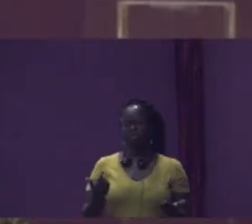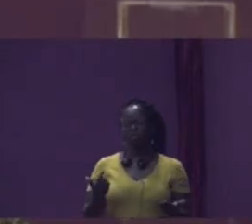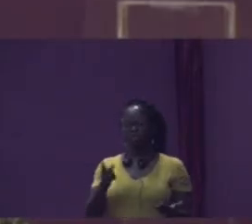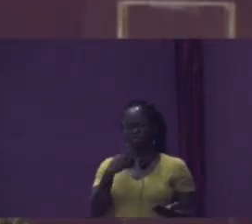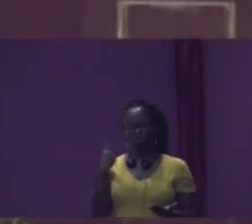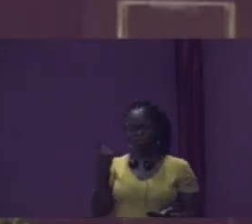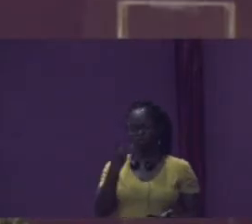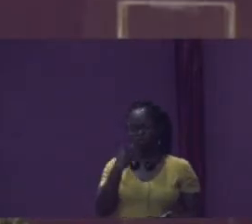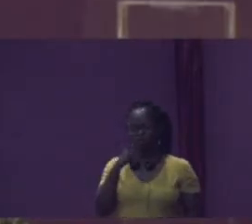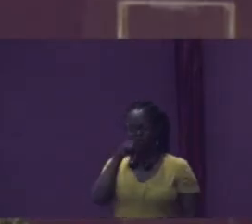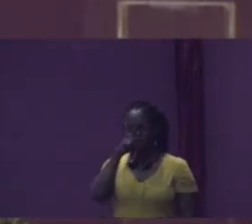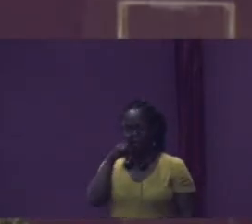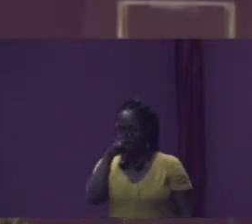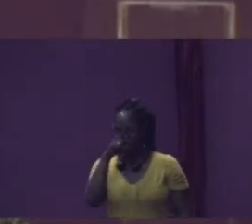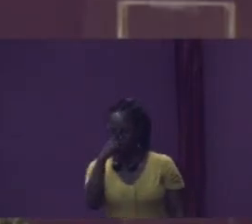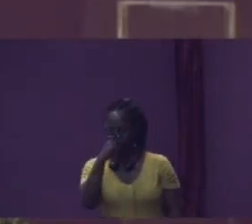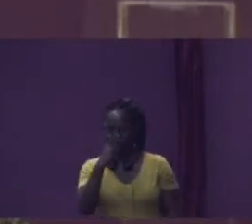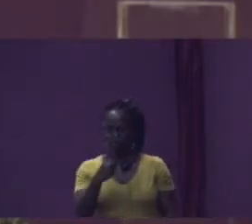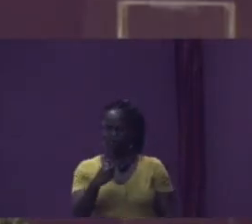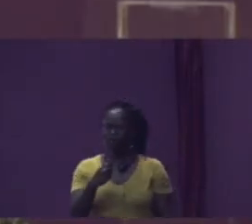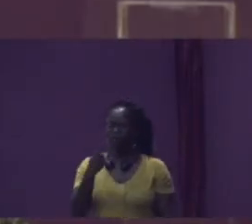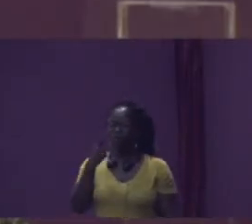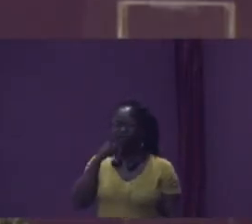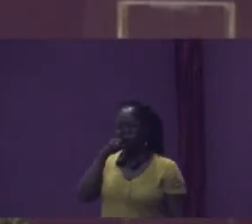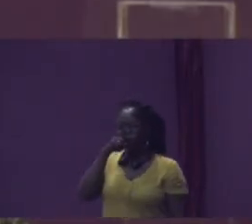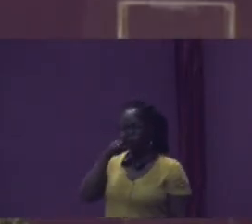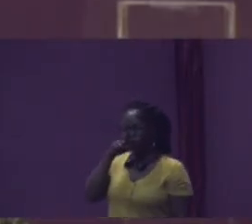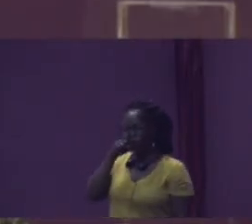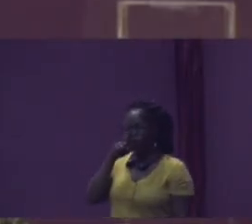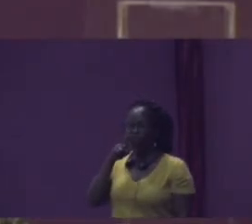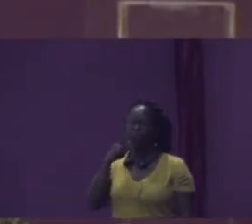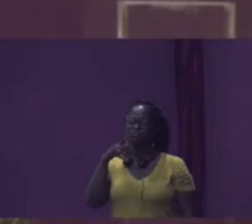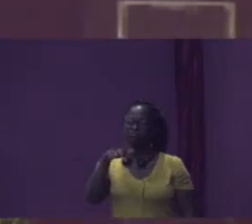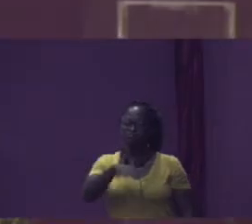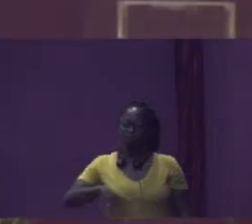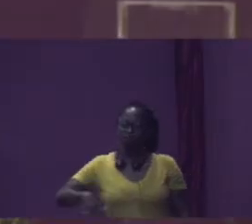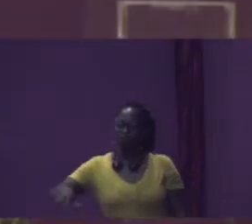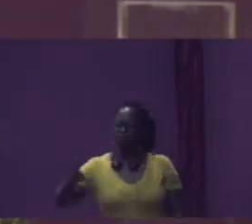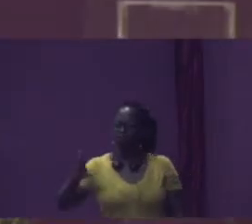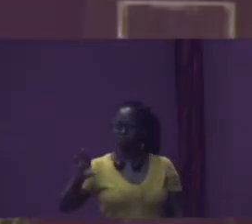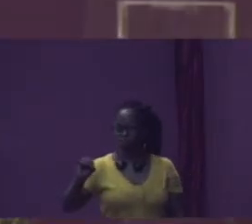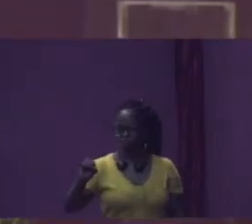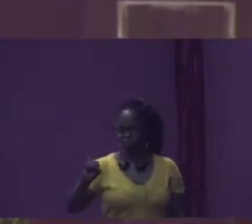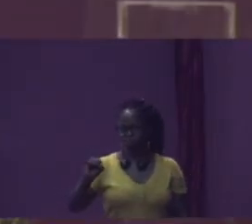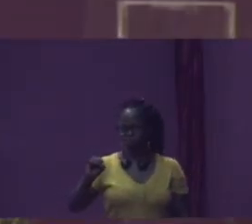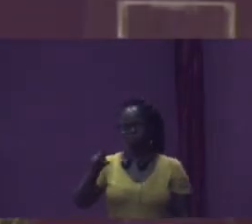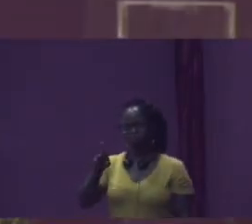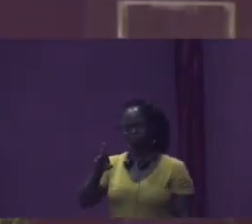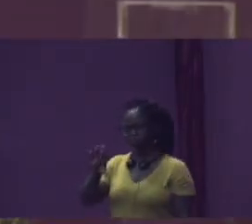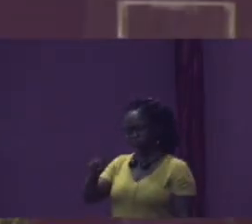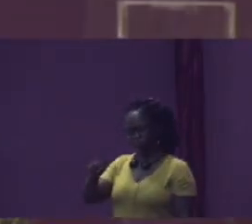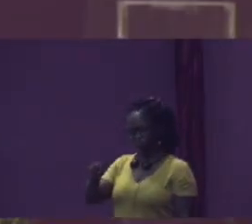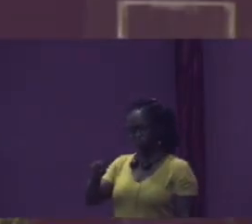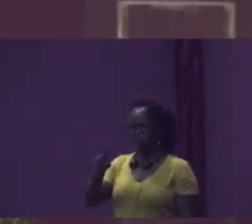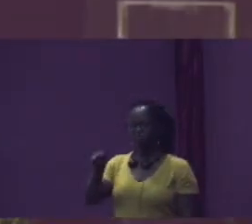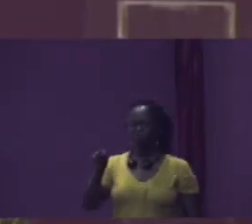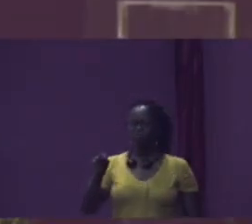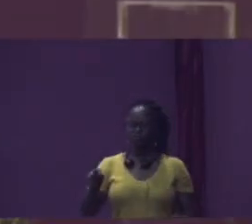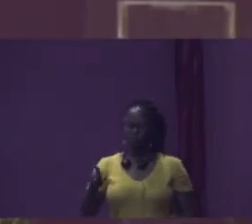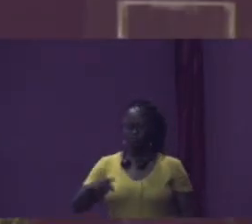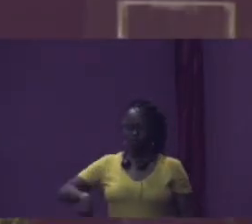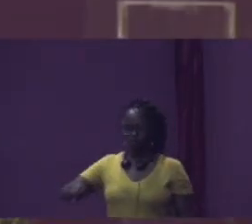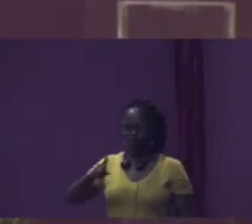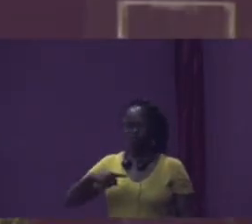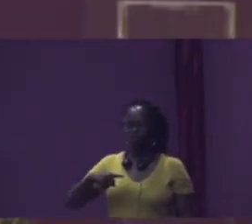para os riscos, a gente vê que o que está colocado em cena são riscos de outra ordem, que não o risco que a